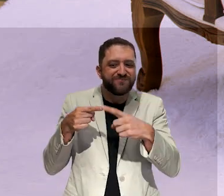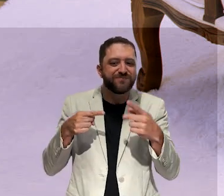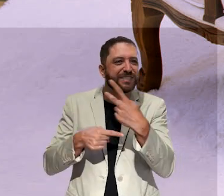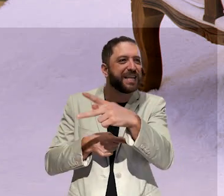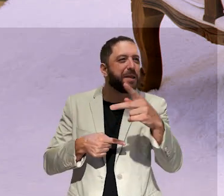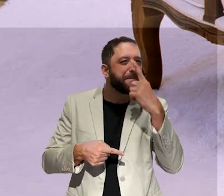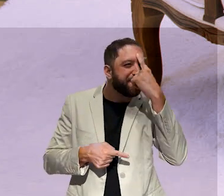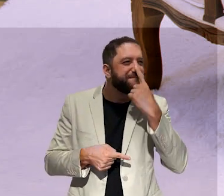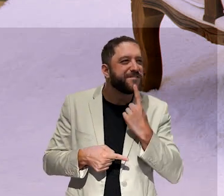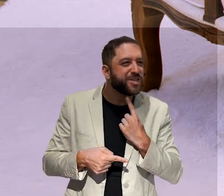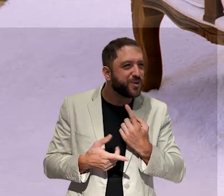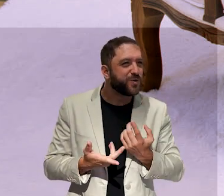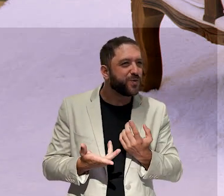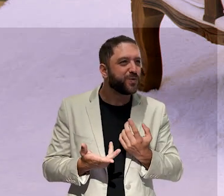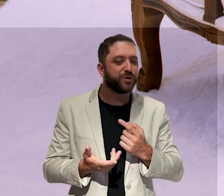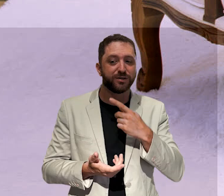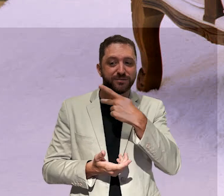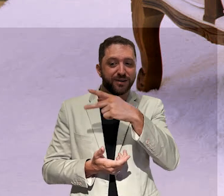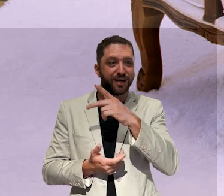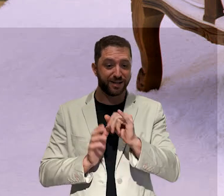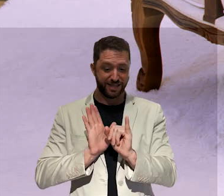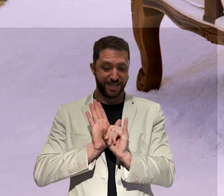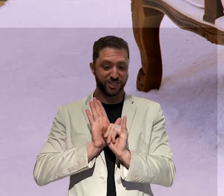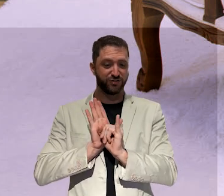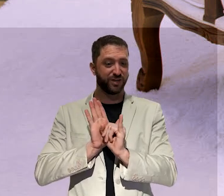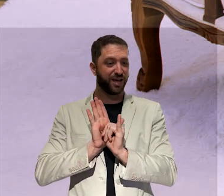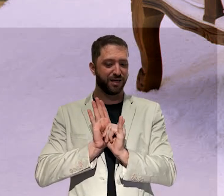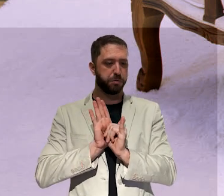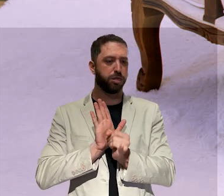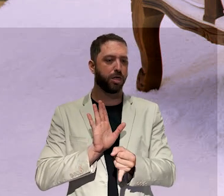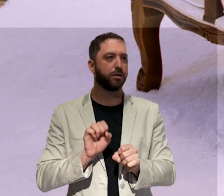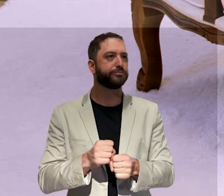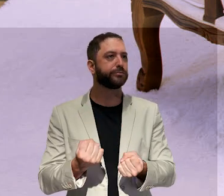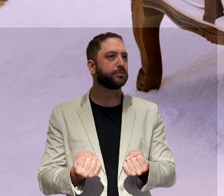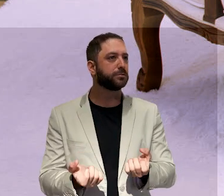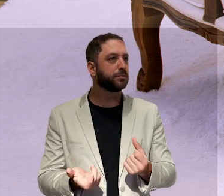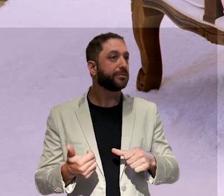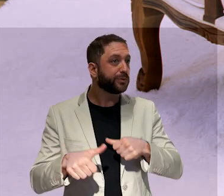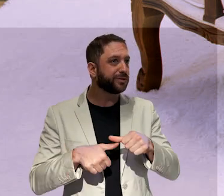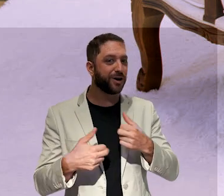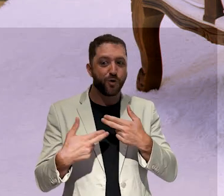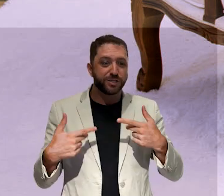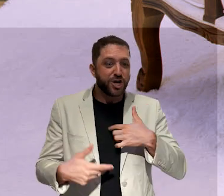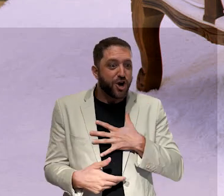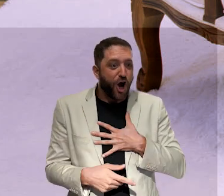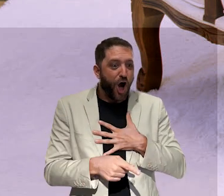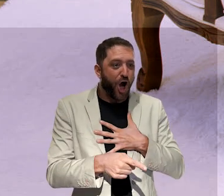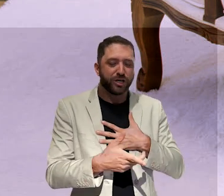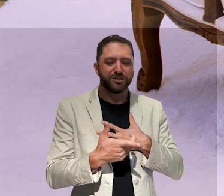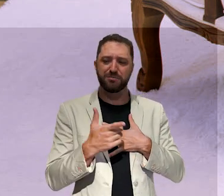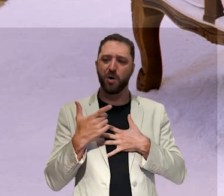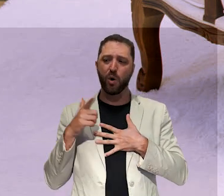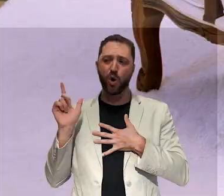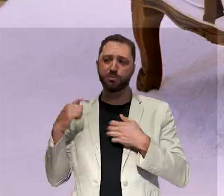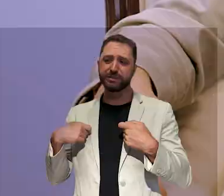perfil delas, e as pessoas vão criando uma desidentificação com aquilo que fazem, inclusive com aquilo que gostam de fazer.